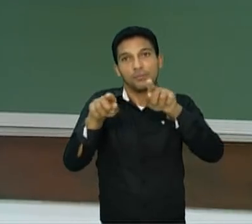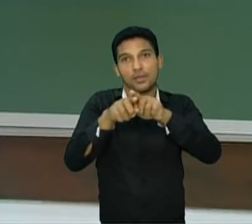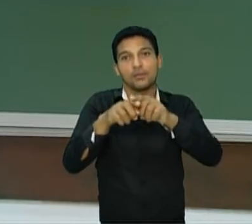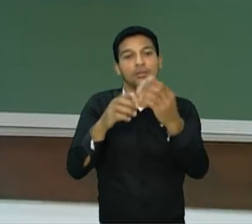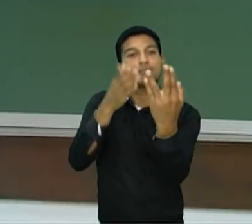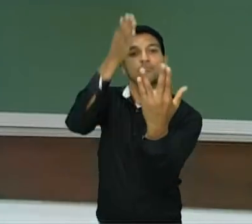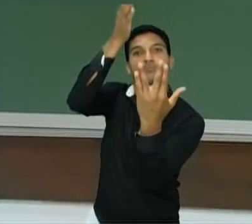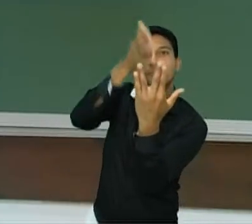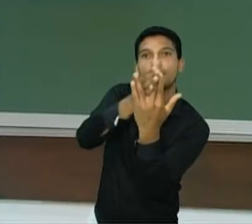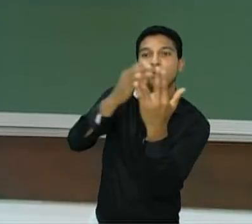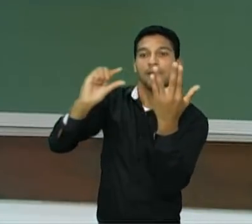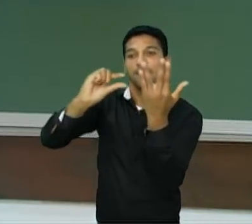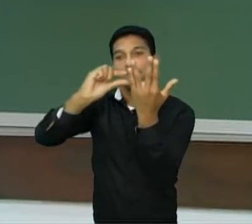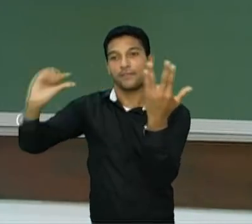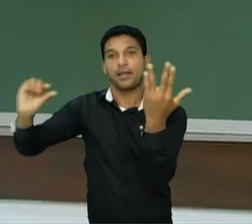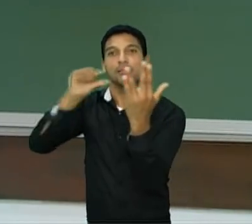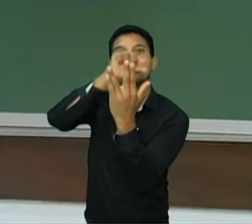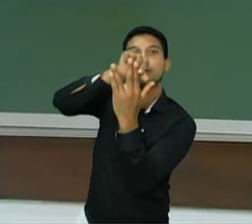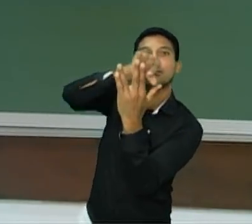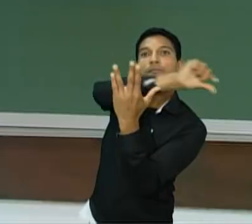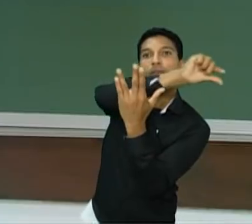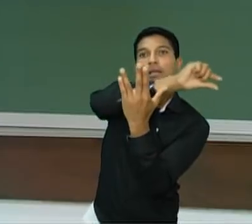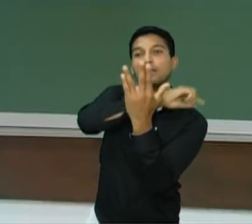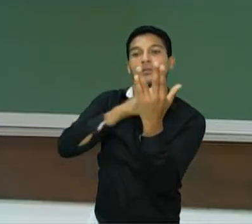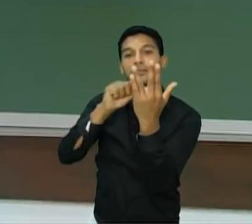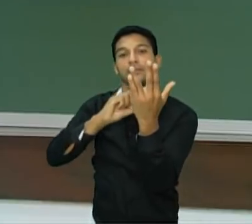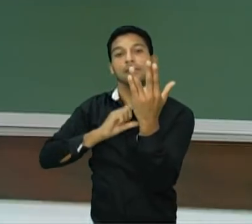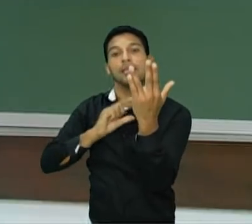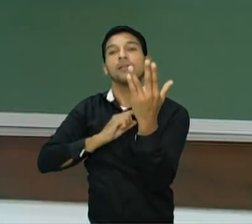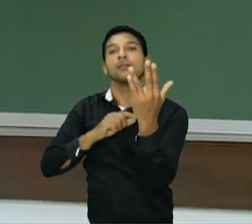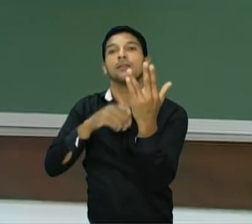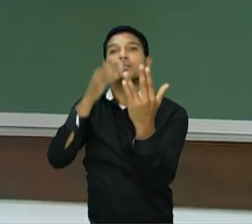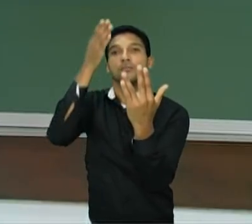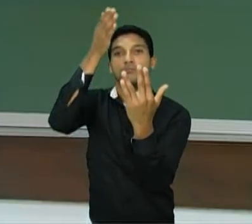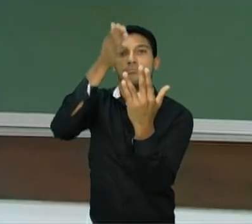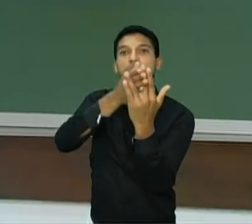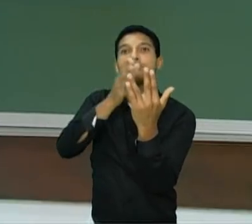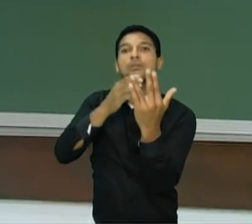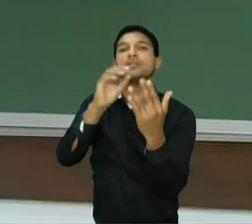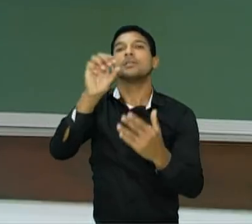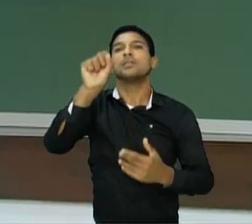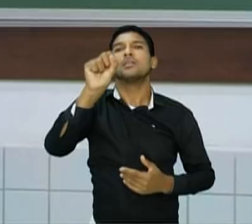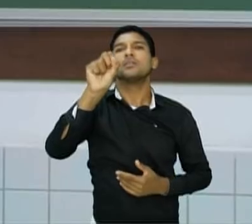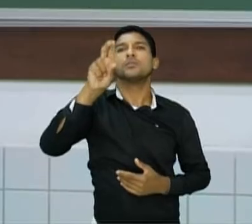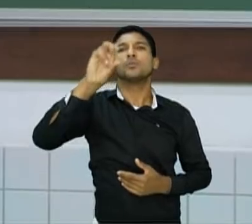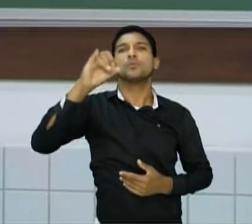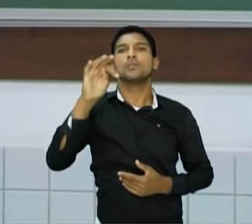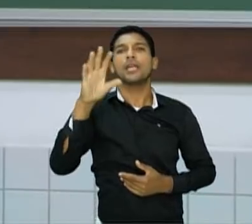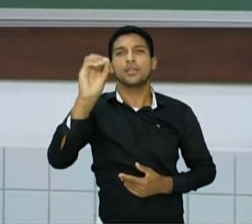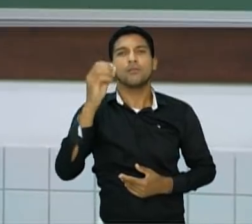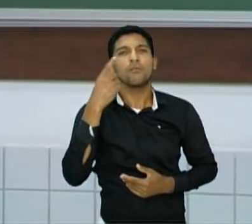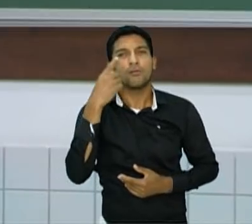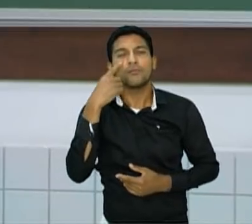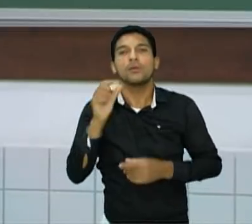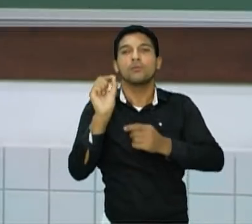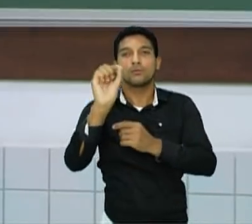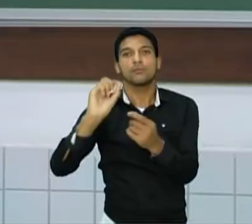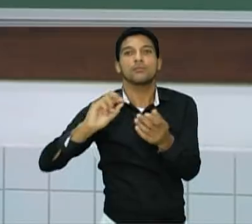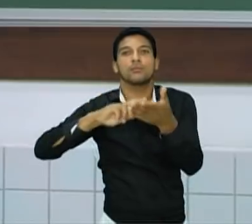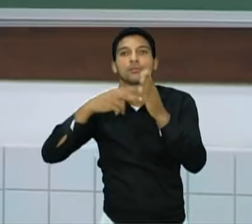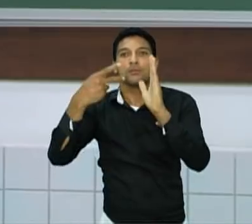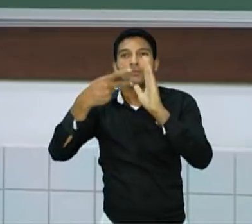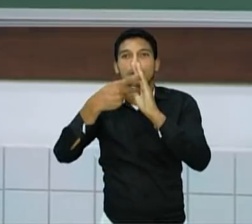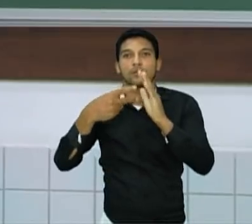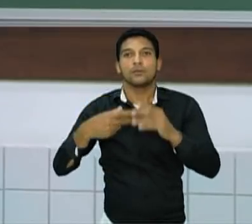aqui uma atribuição para o sujeito. Vamos observar o que é uma atribuição para o sujeito. Lembra que eu